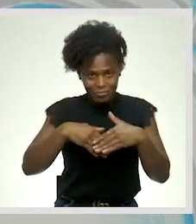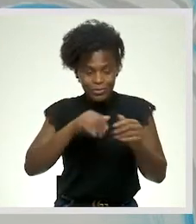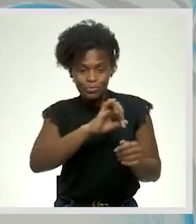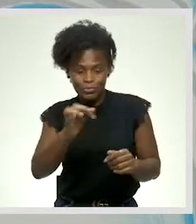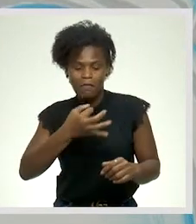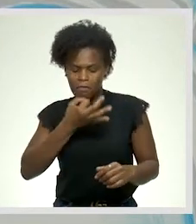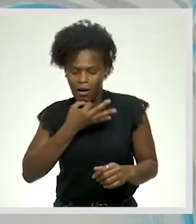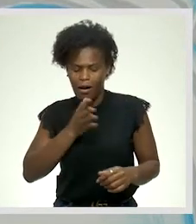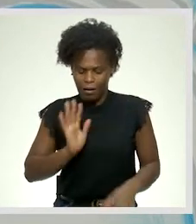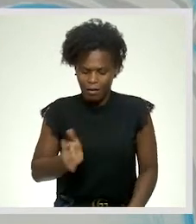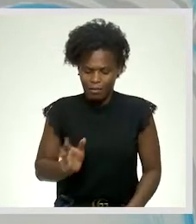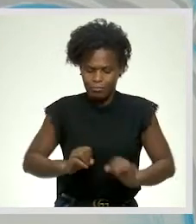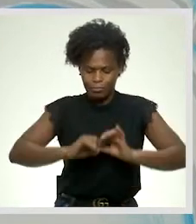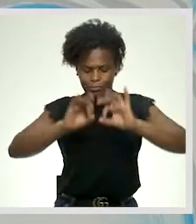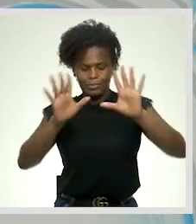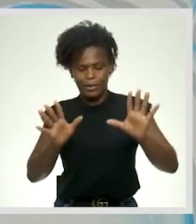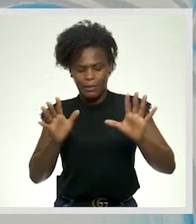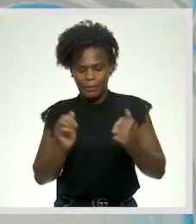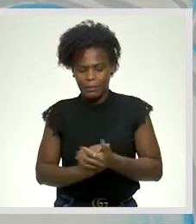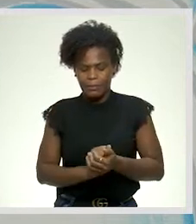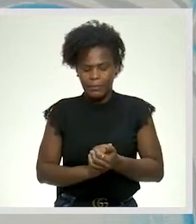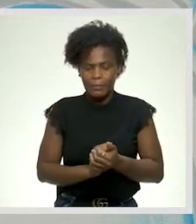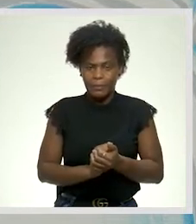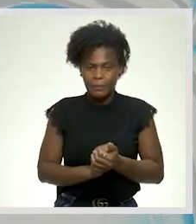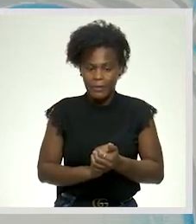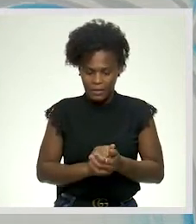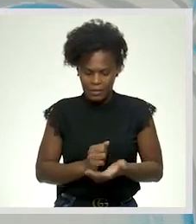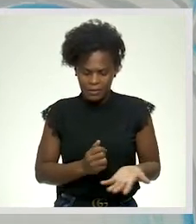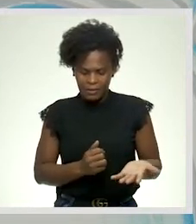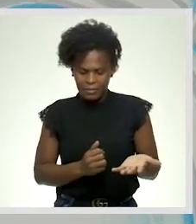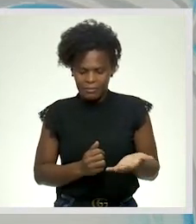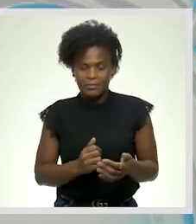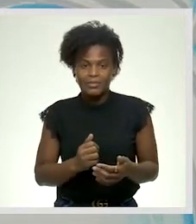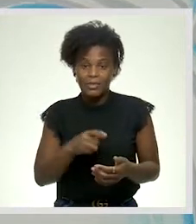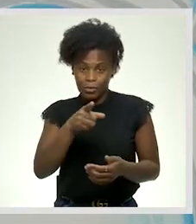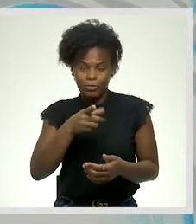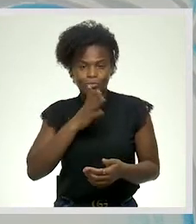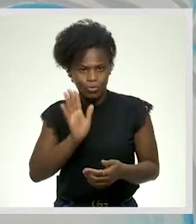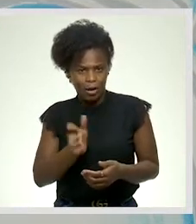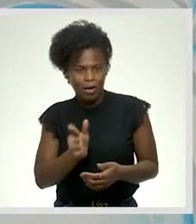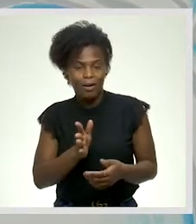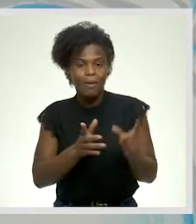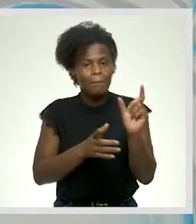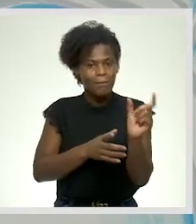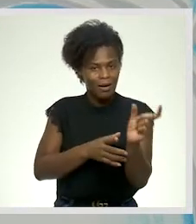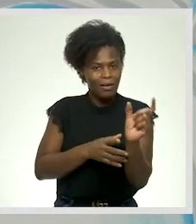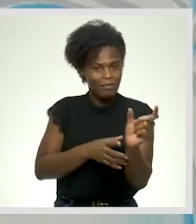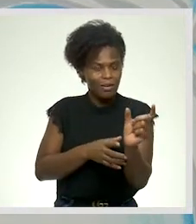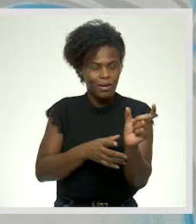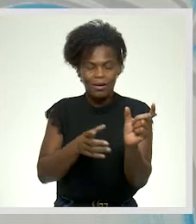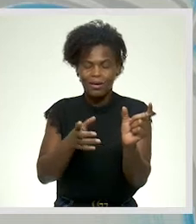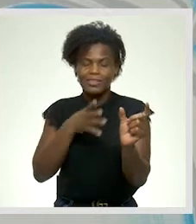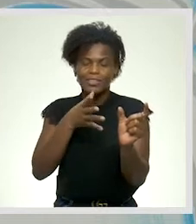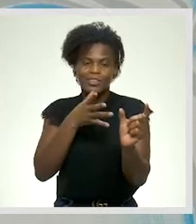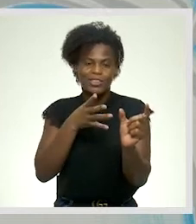falou assertivamente. Aqui não há rodeios. E nem sequer você se recorreu também ao uso de palavras com